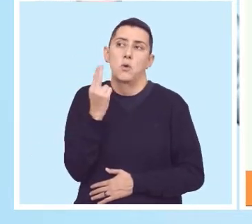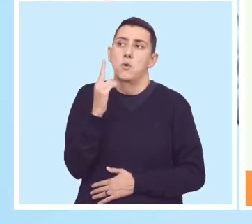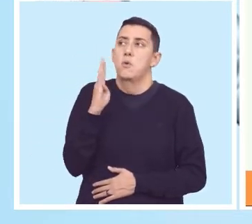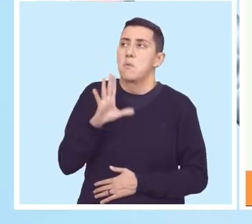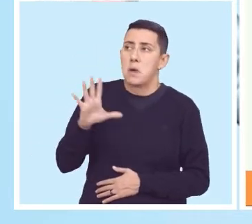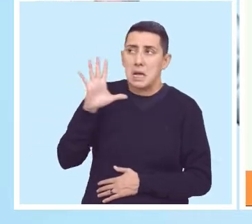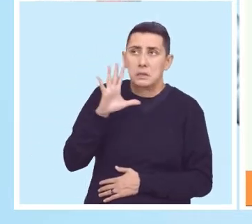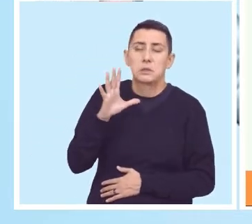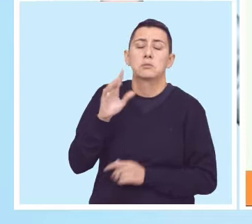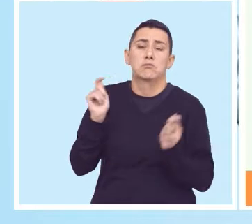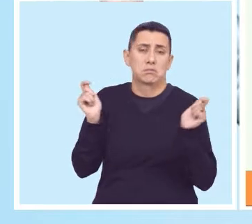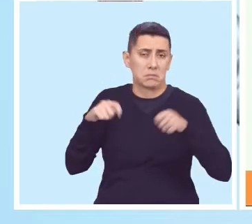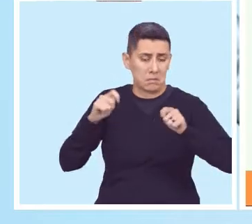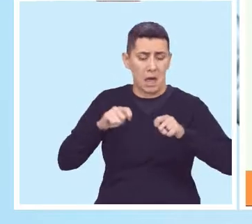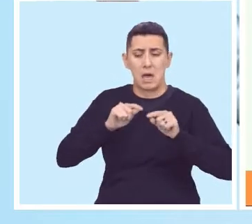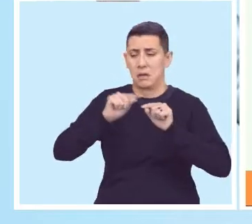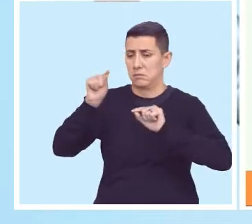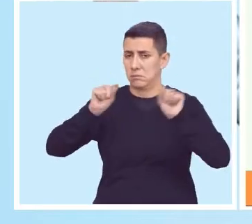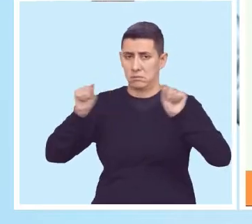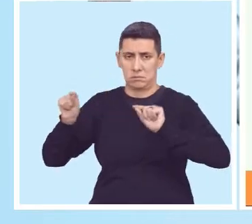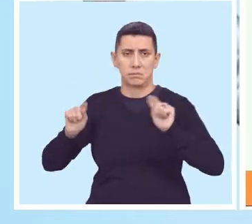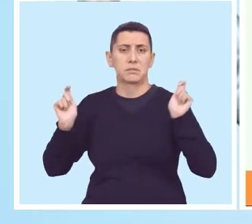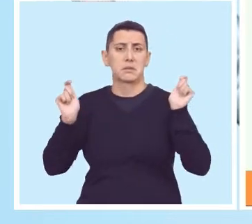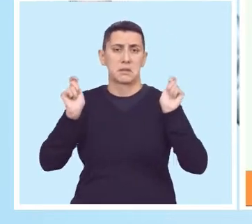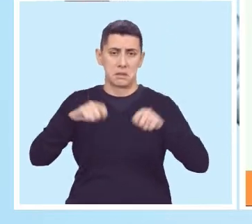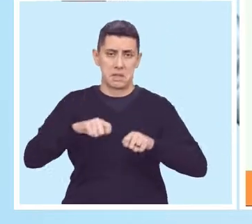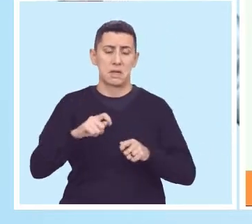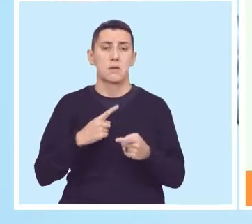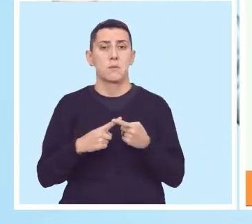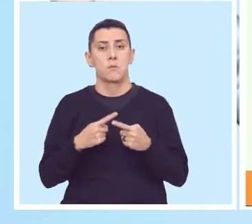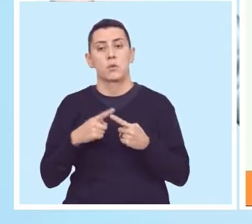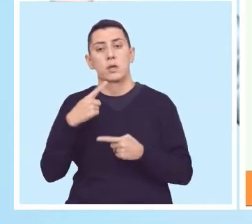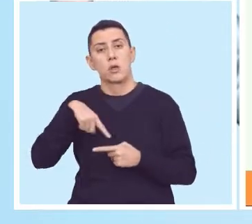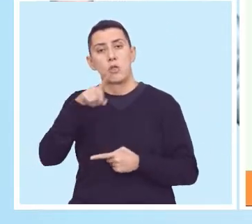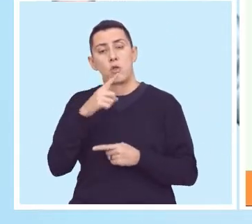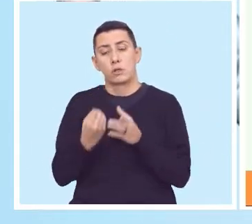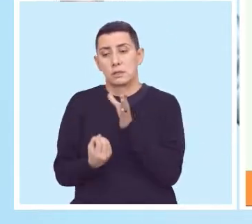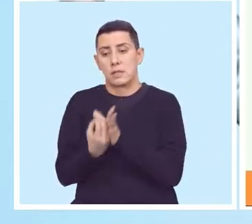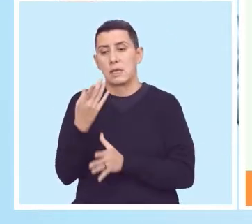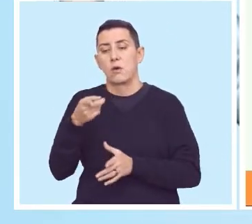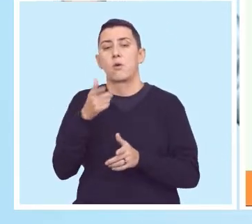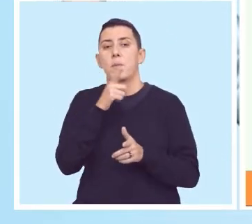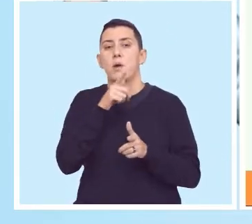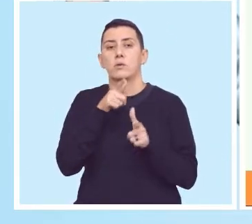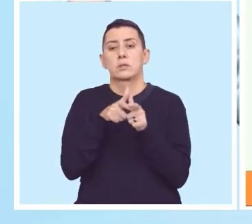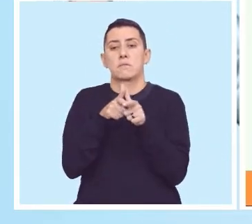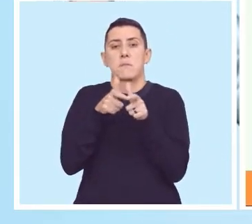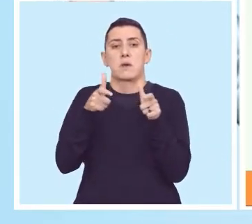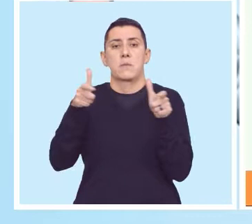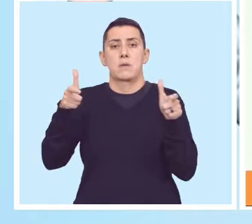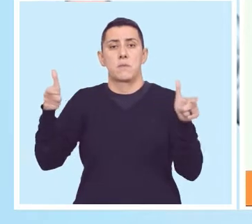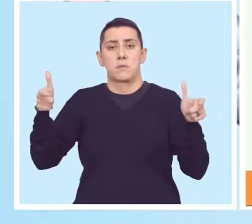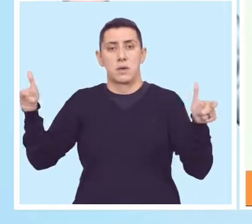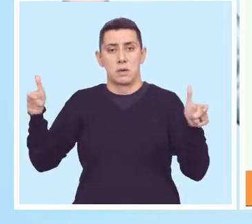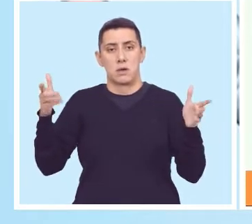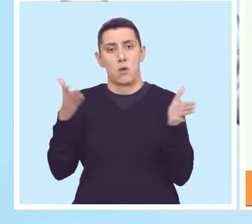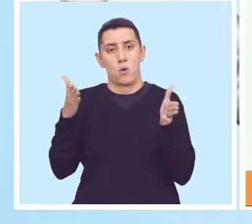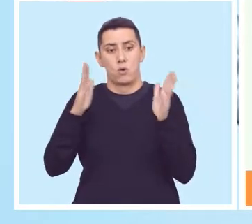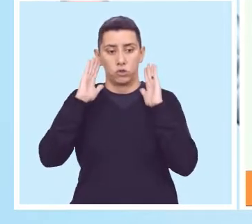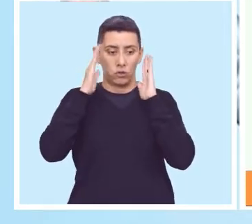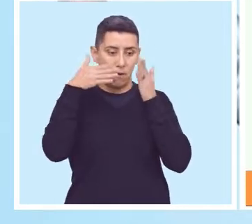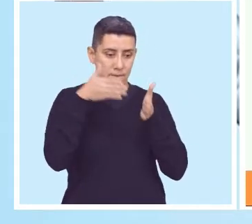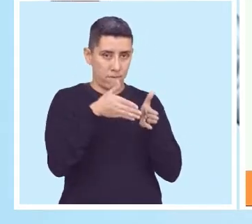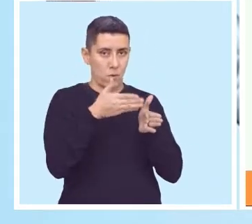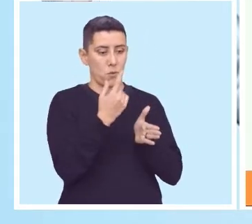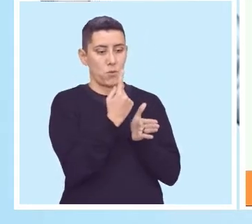também. Então, nós fizemos a ferramenta para que ela fosse escalável. Então, hoje ela está concentrada, focada num